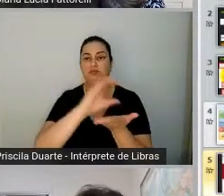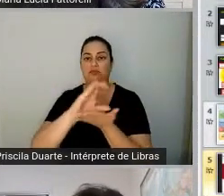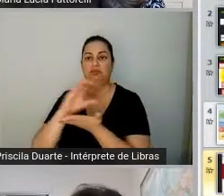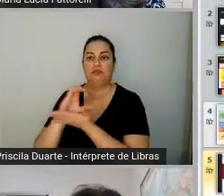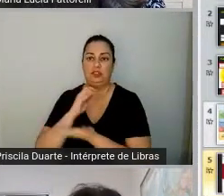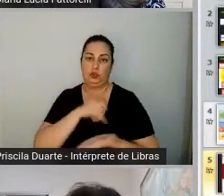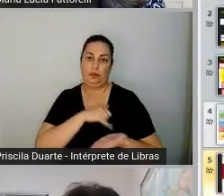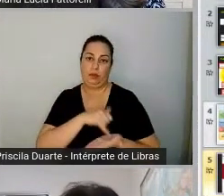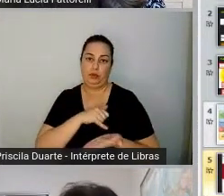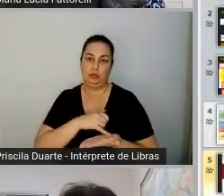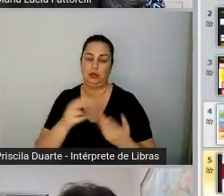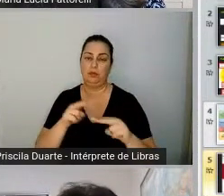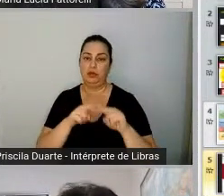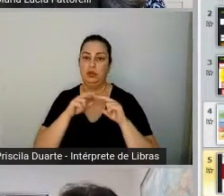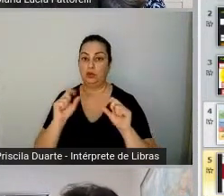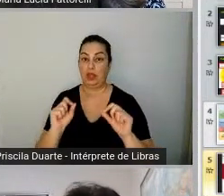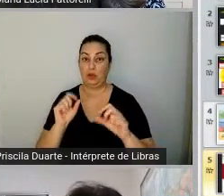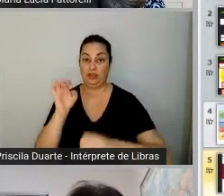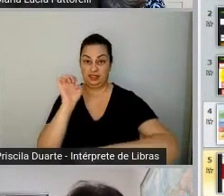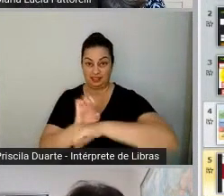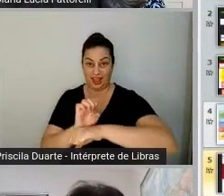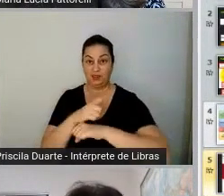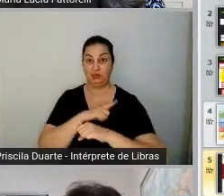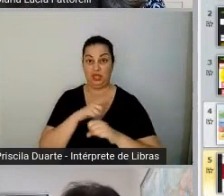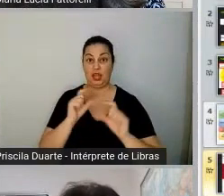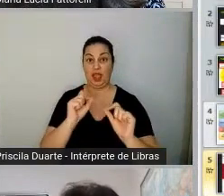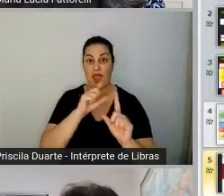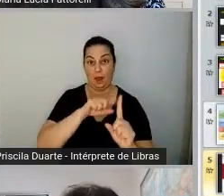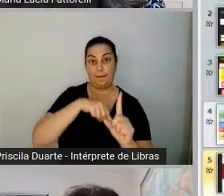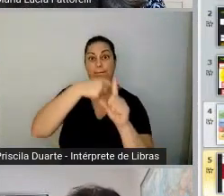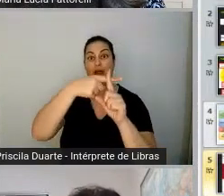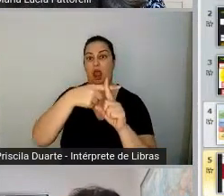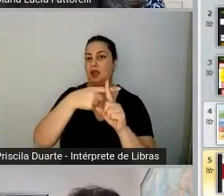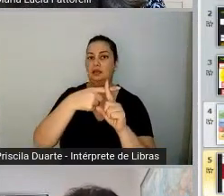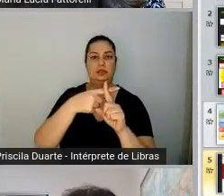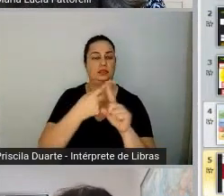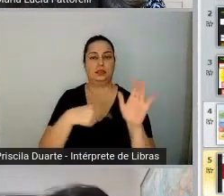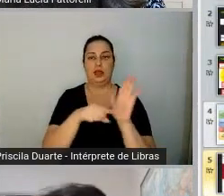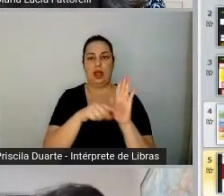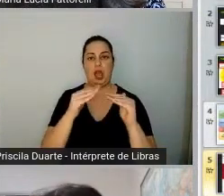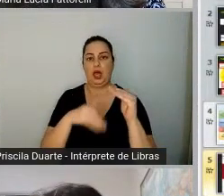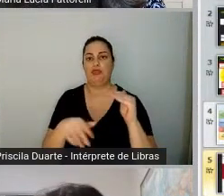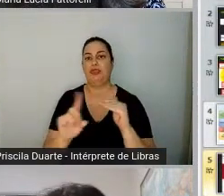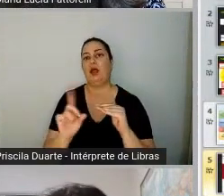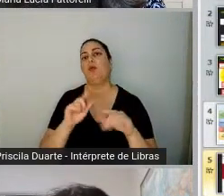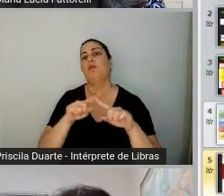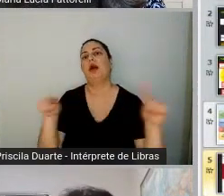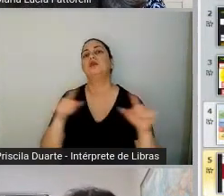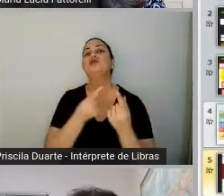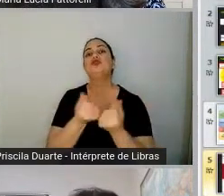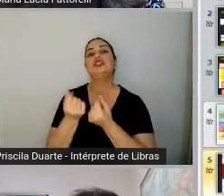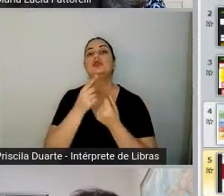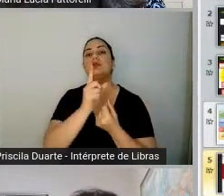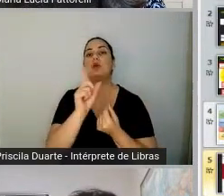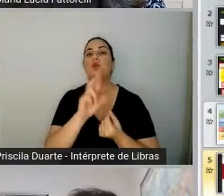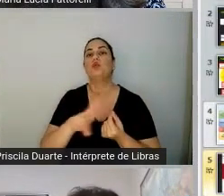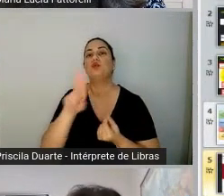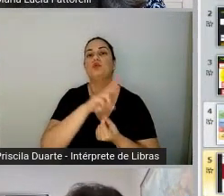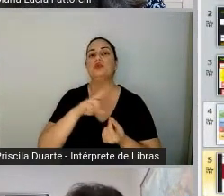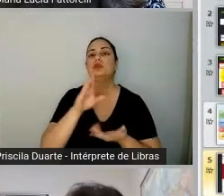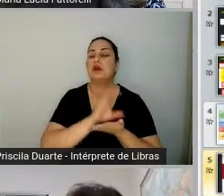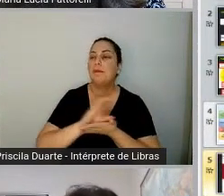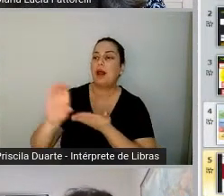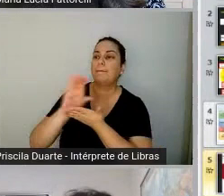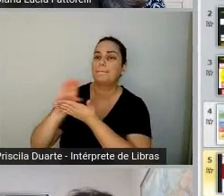está tendo superávit, a dívida ela não tem servido para investir nas áreas sociais, ela tem servido para